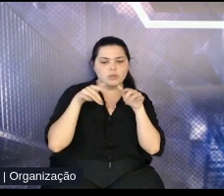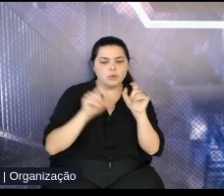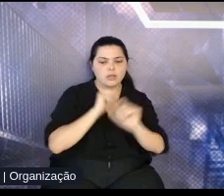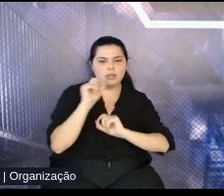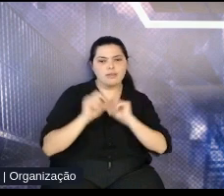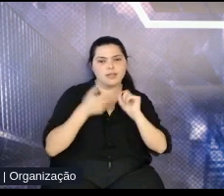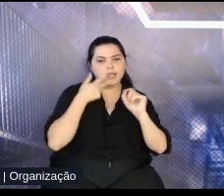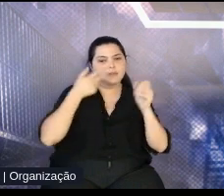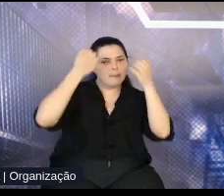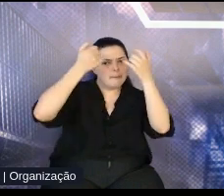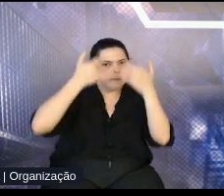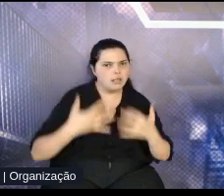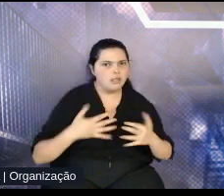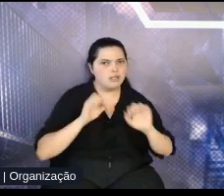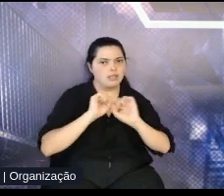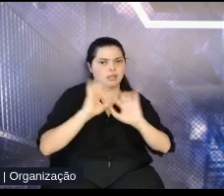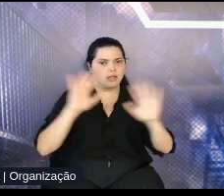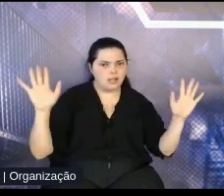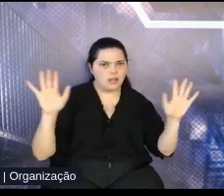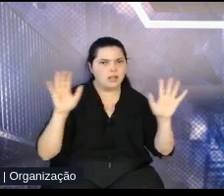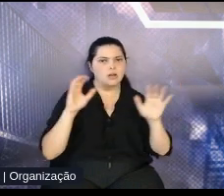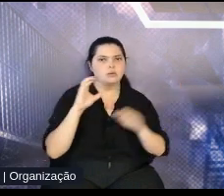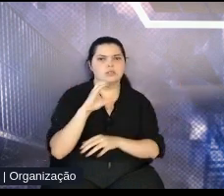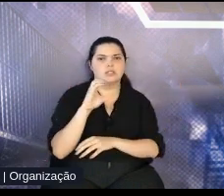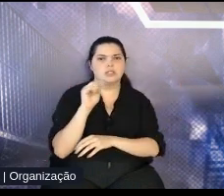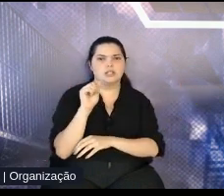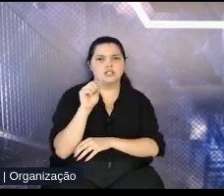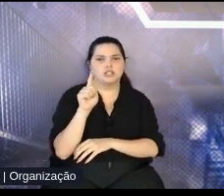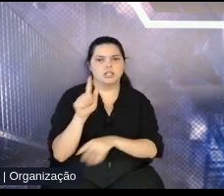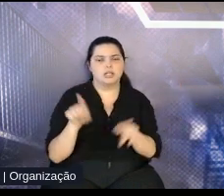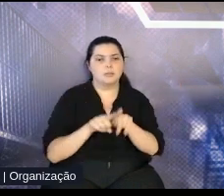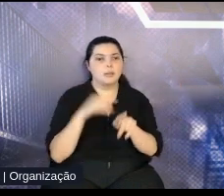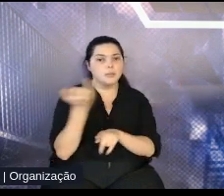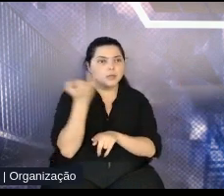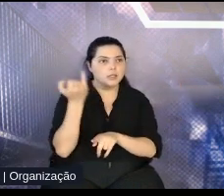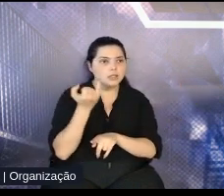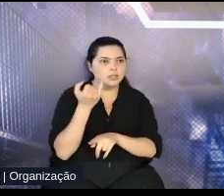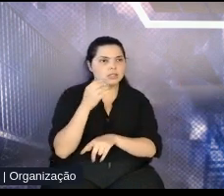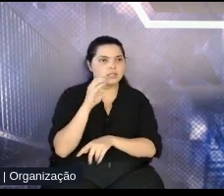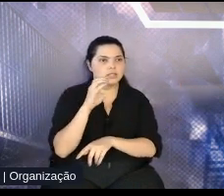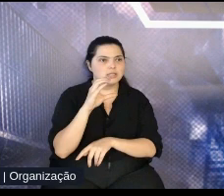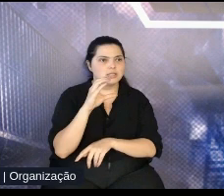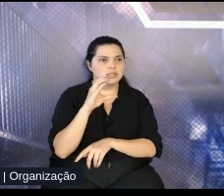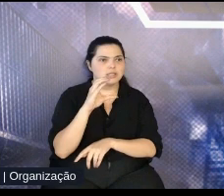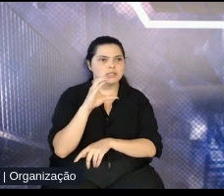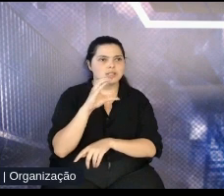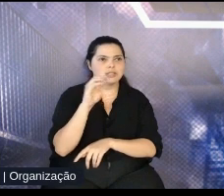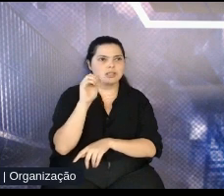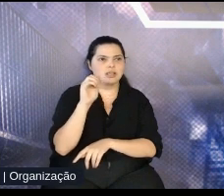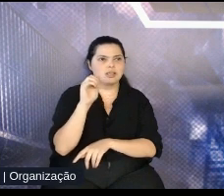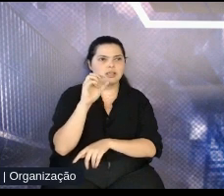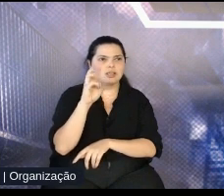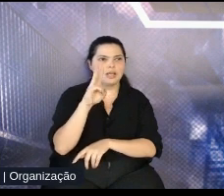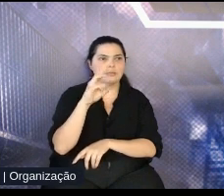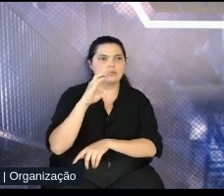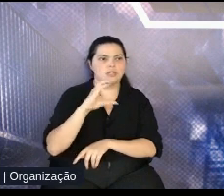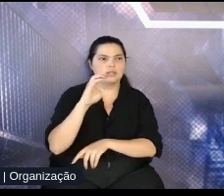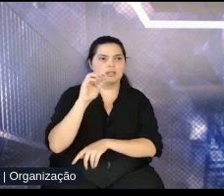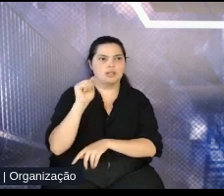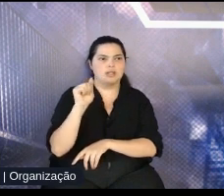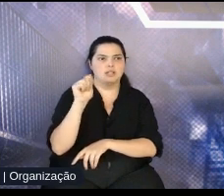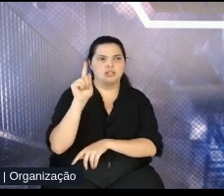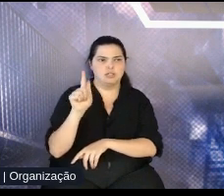fale a elas, né, da WCAG, da importância de você conseguir construir uma solução acessível, porque até